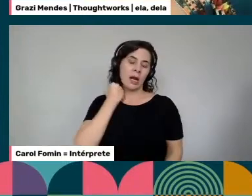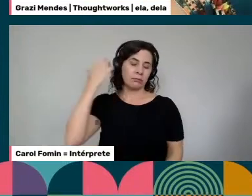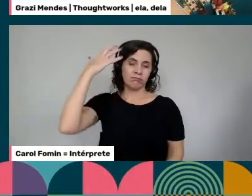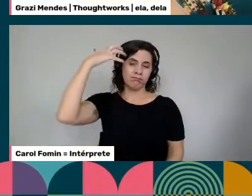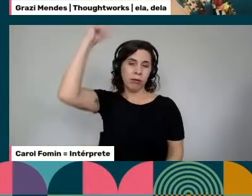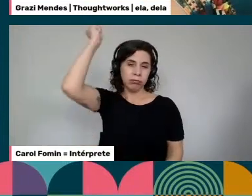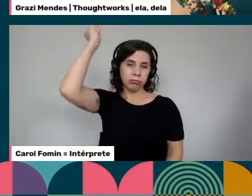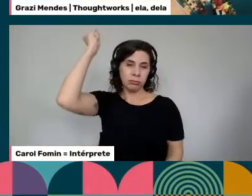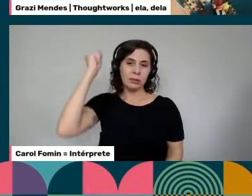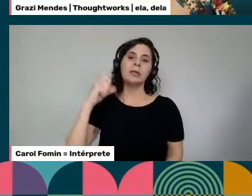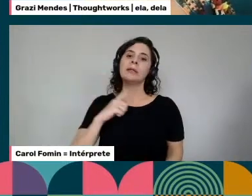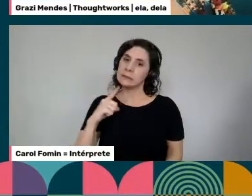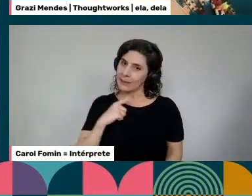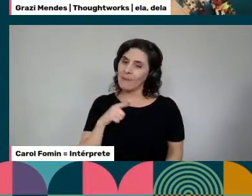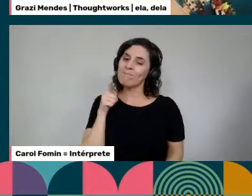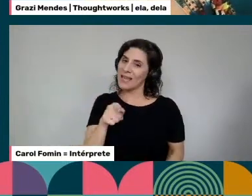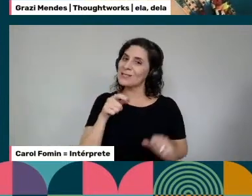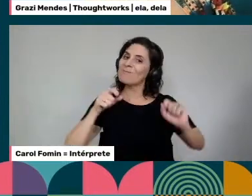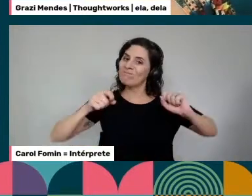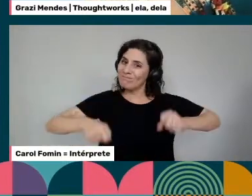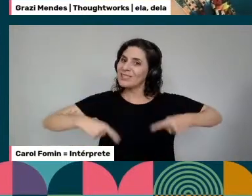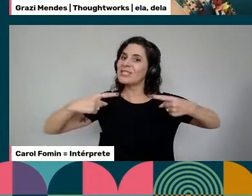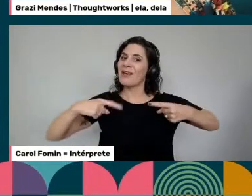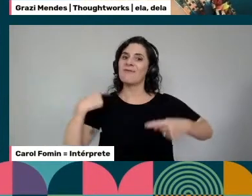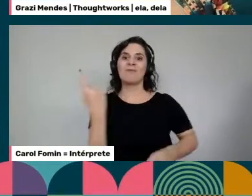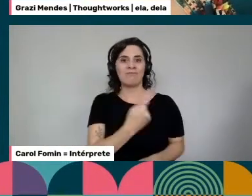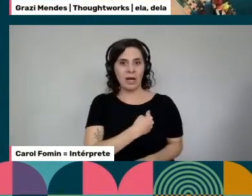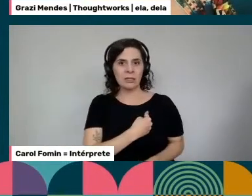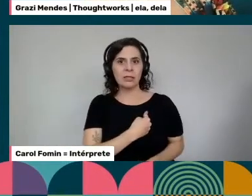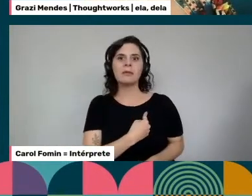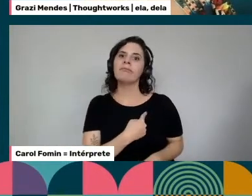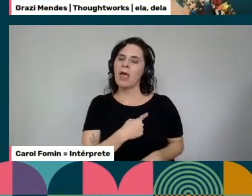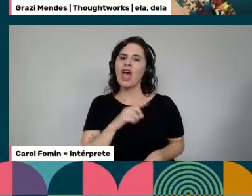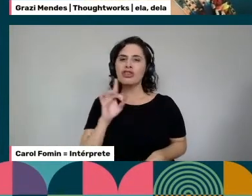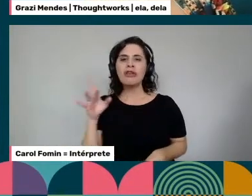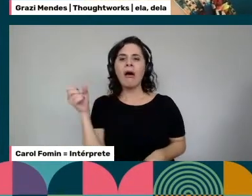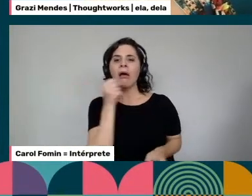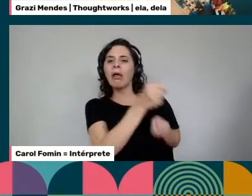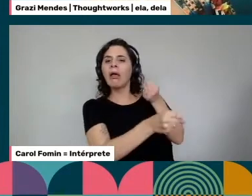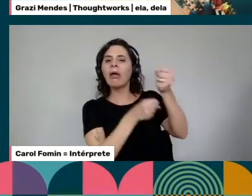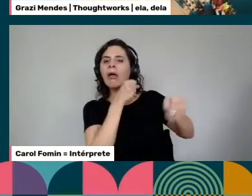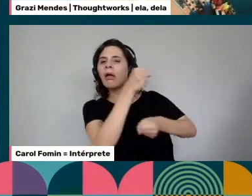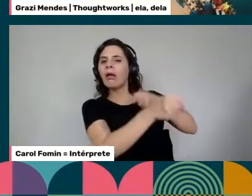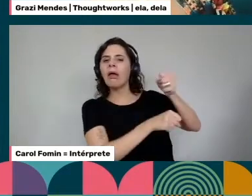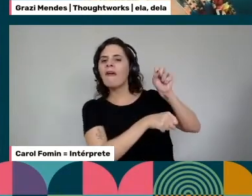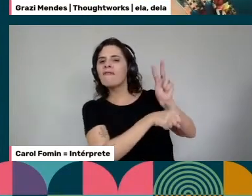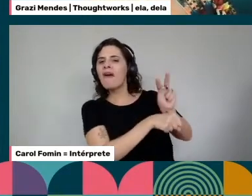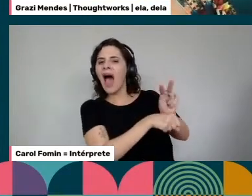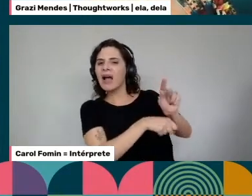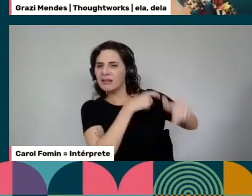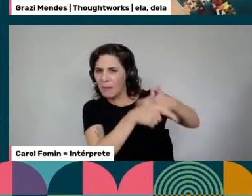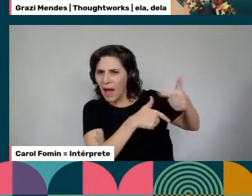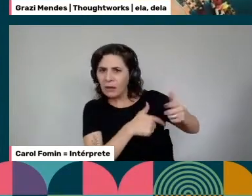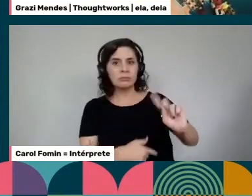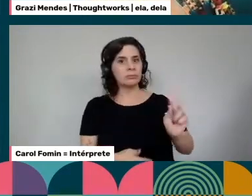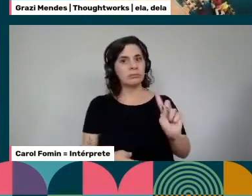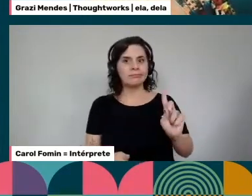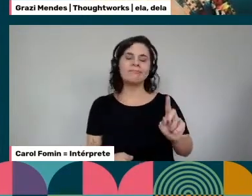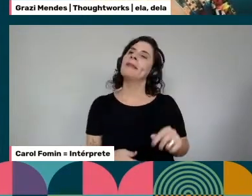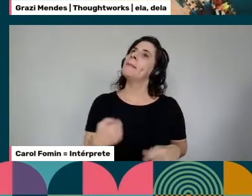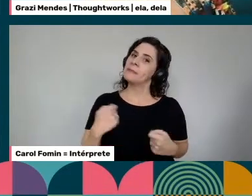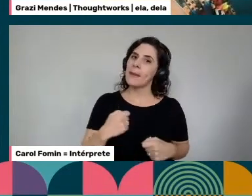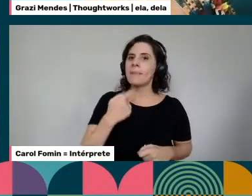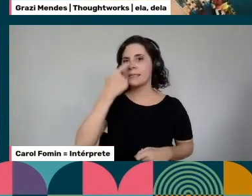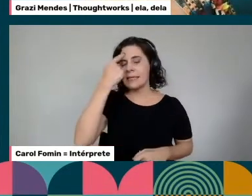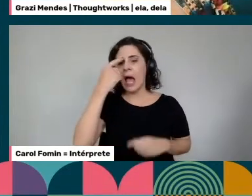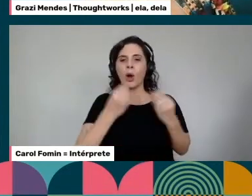é um desafio para a gente, mais do que colocar as mulheres negras no mercado, que pega também uma questão de estereótipos, de